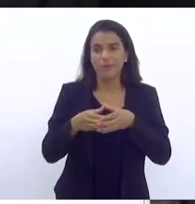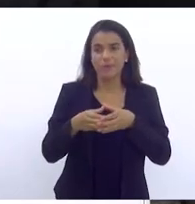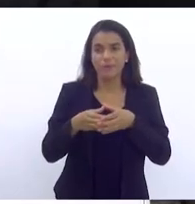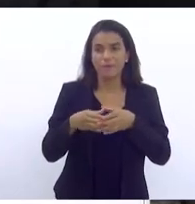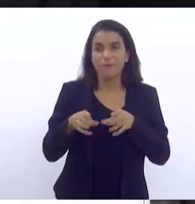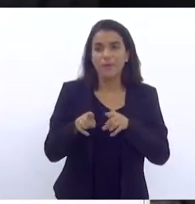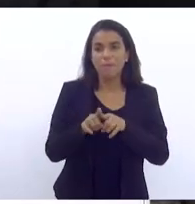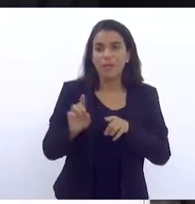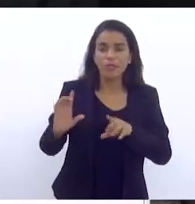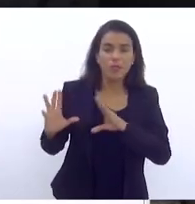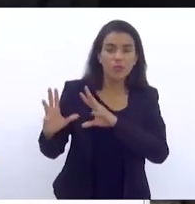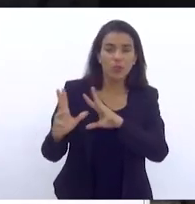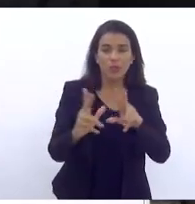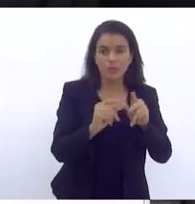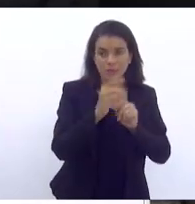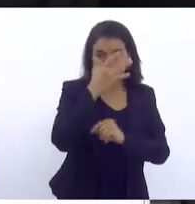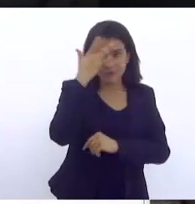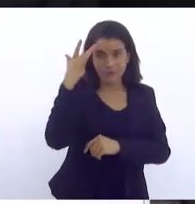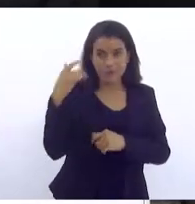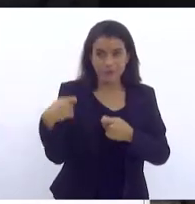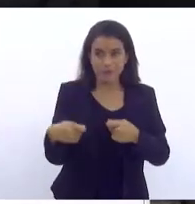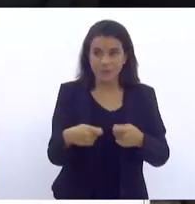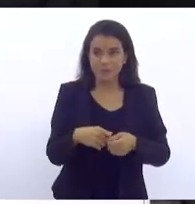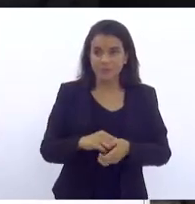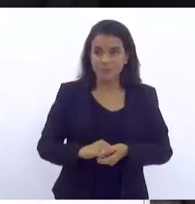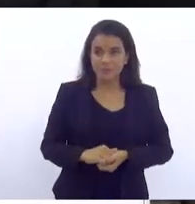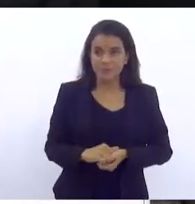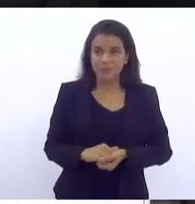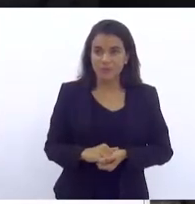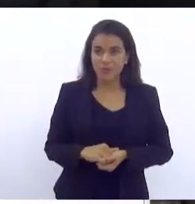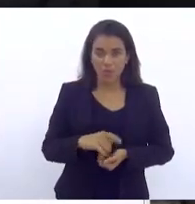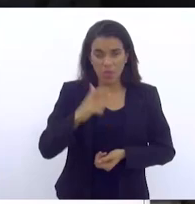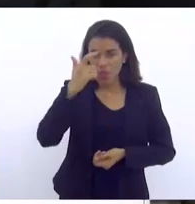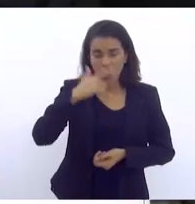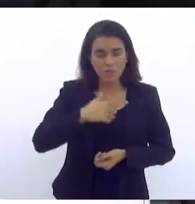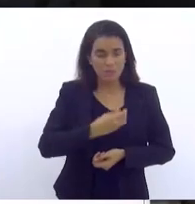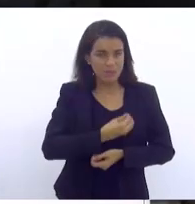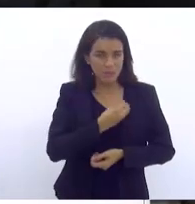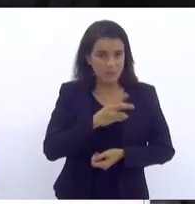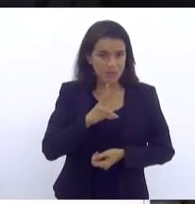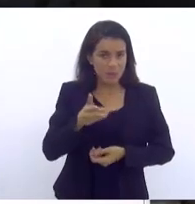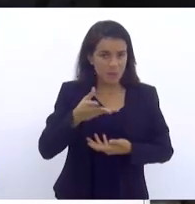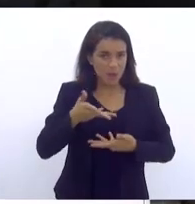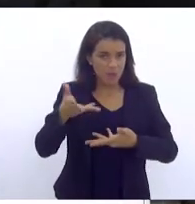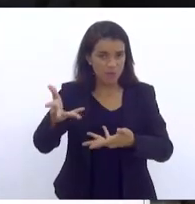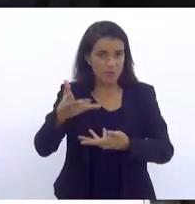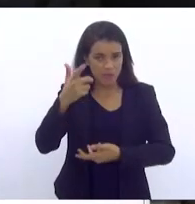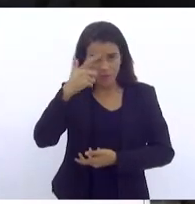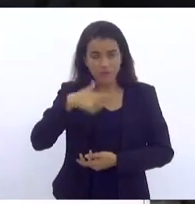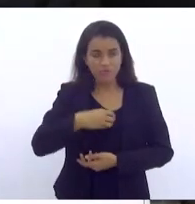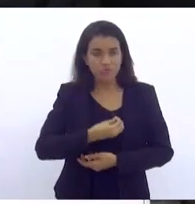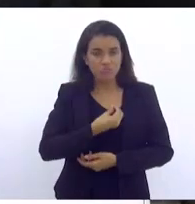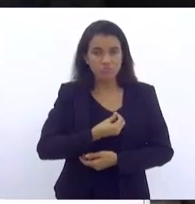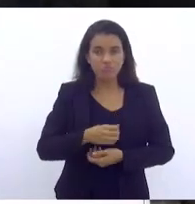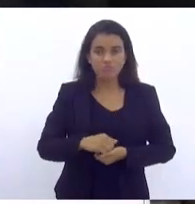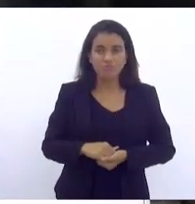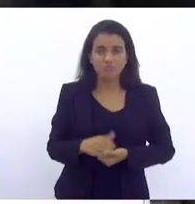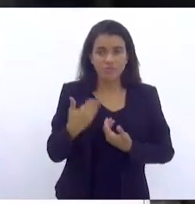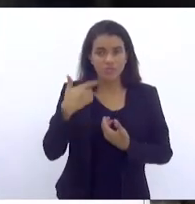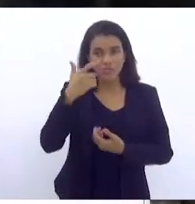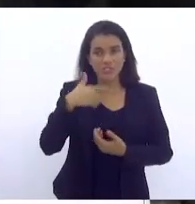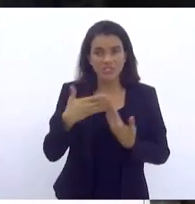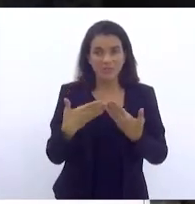mais e nos convocar muito obrigada nós participamos de todas as comissões sempre que a gente chamado a gente vai sim e aí tá